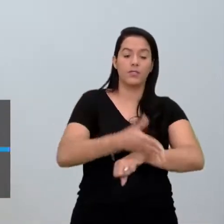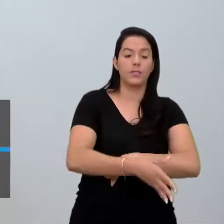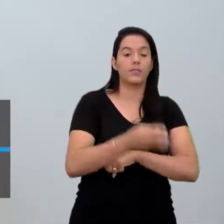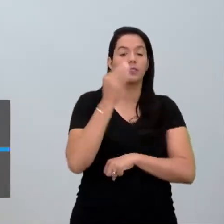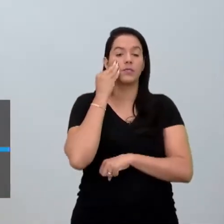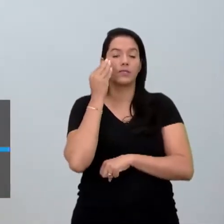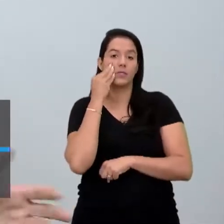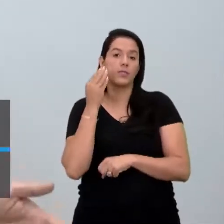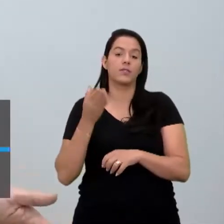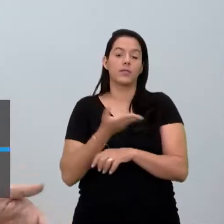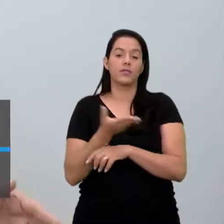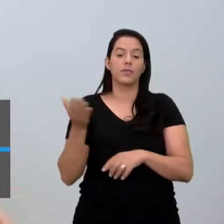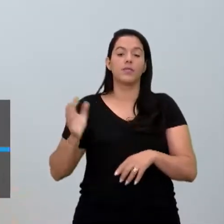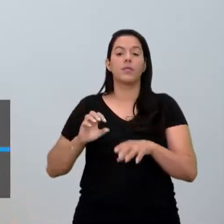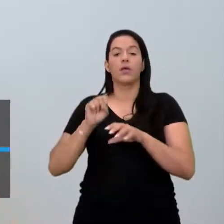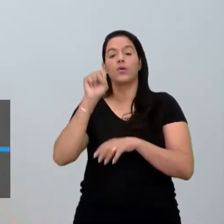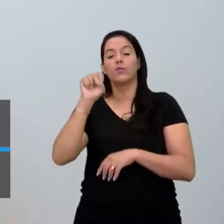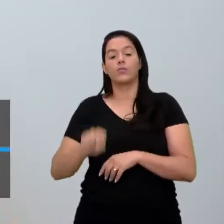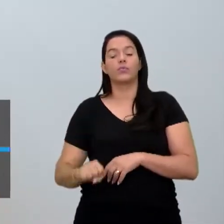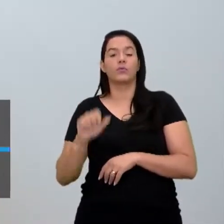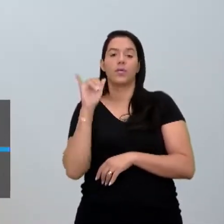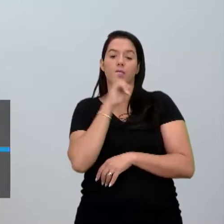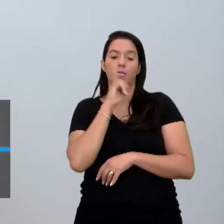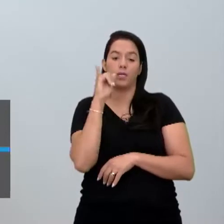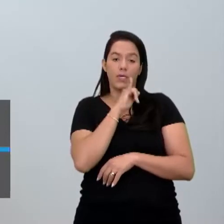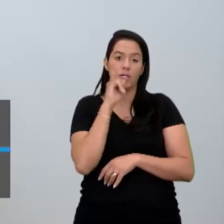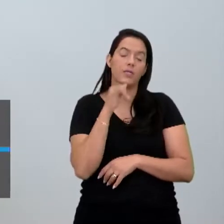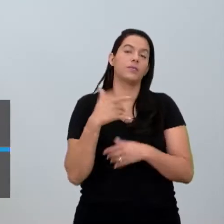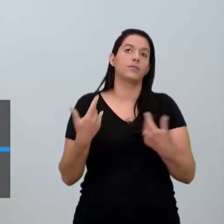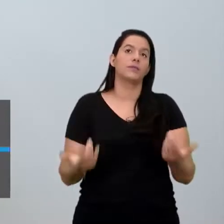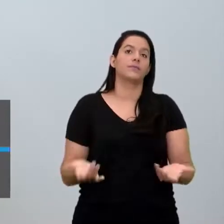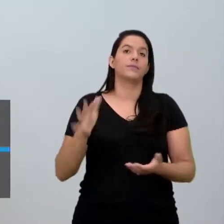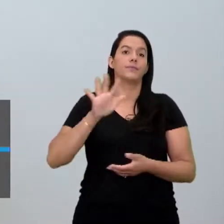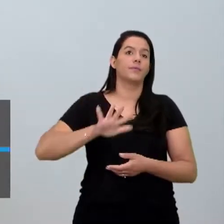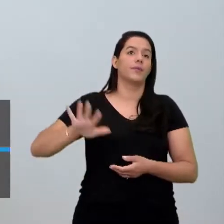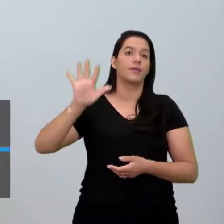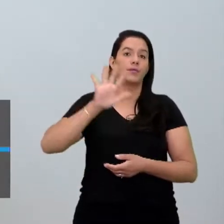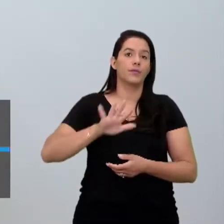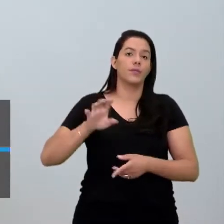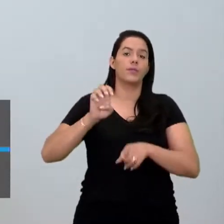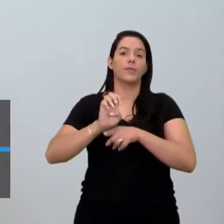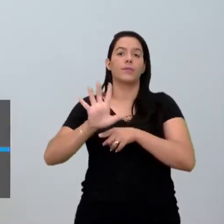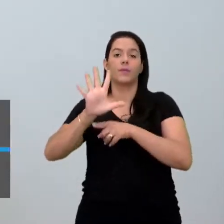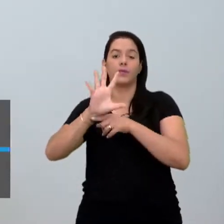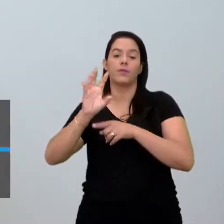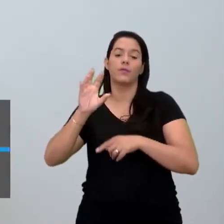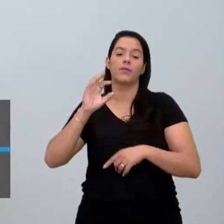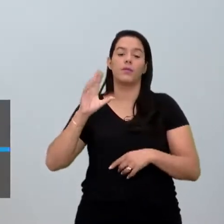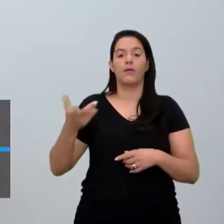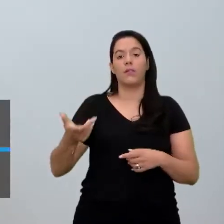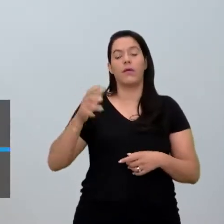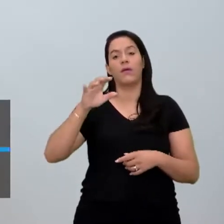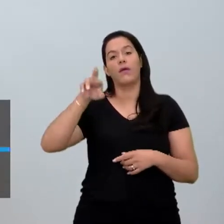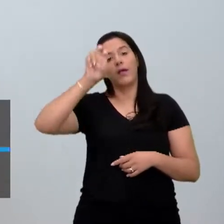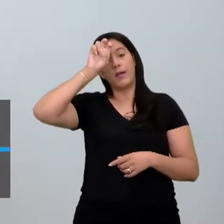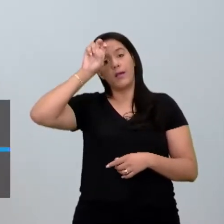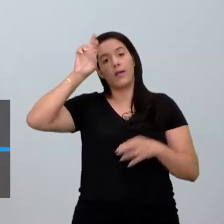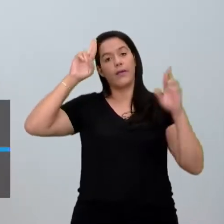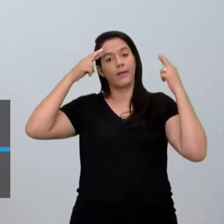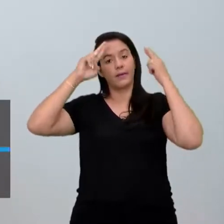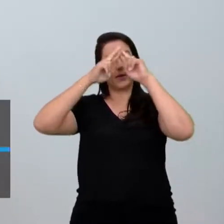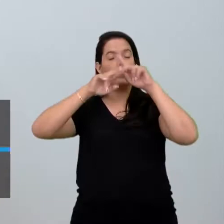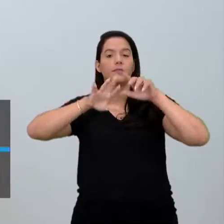chegar principalmente ao sul da Itália, ali na região também do leste europeu, Grécia, né, os